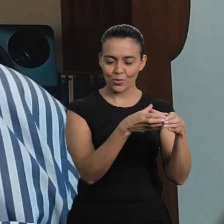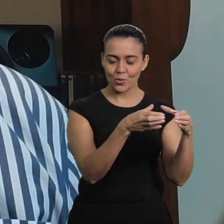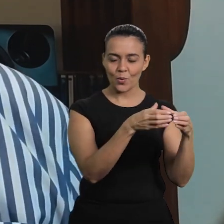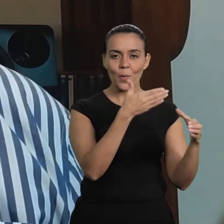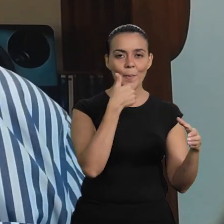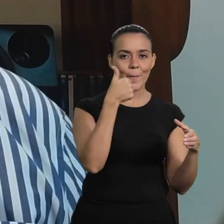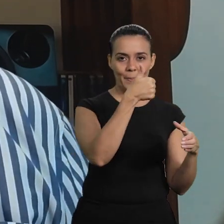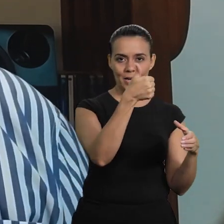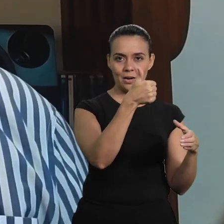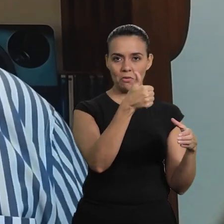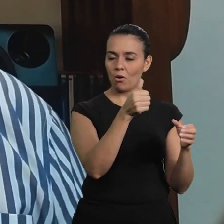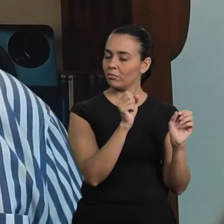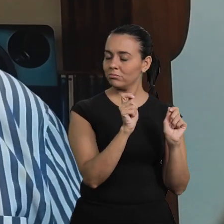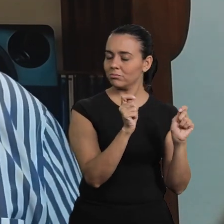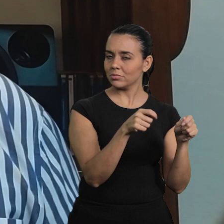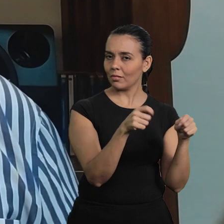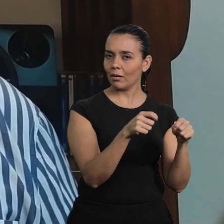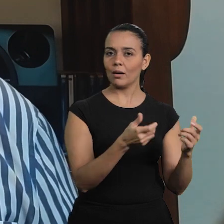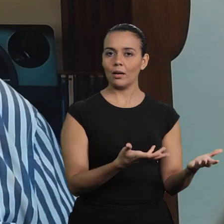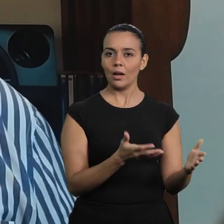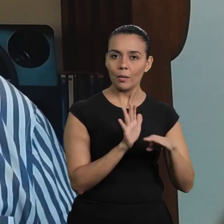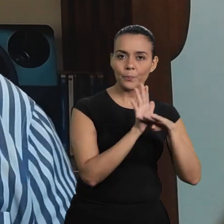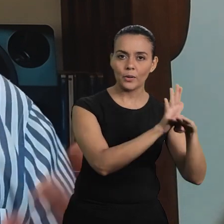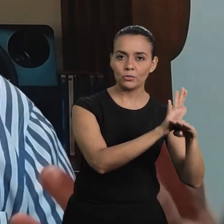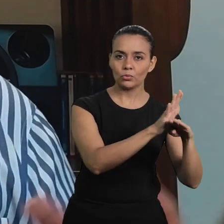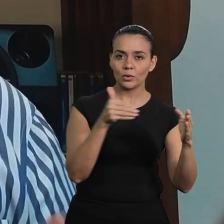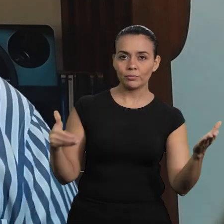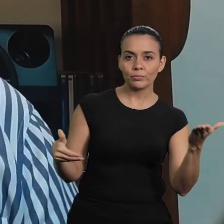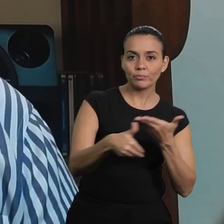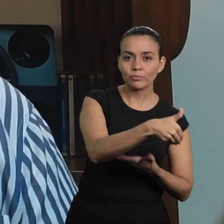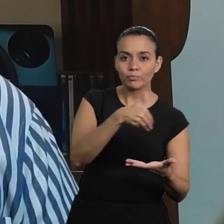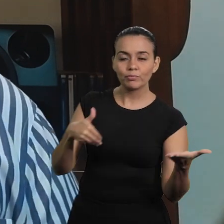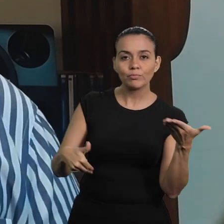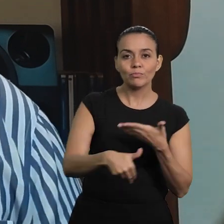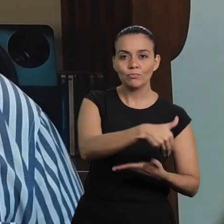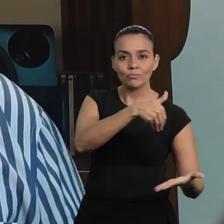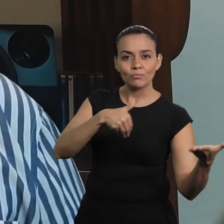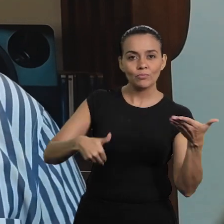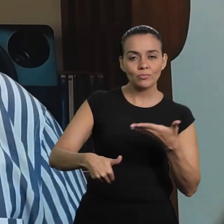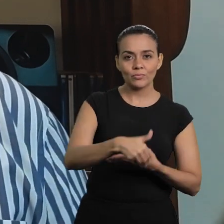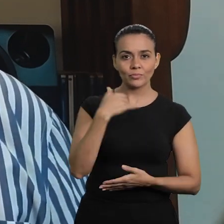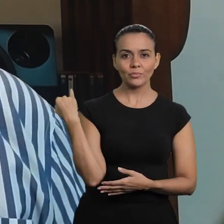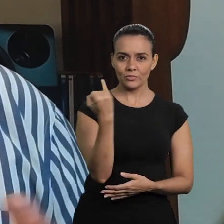grande trajetória e uma grande experiência. E a troca entre elas